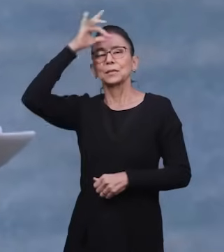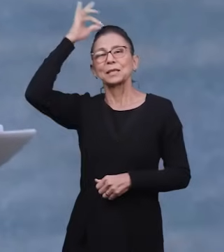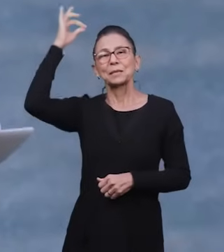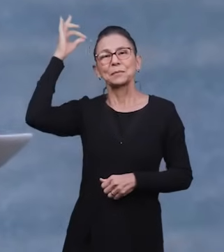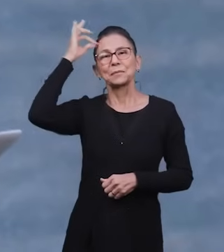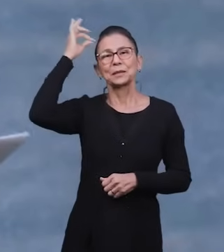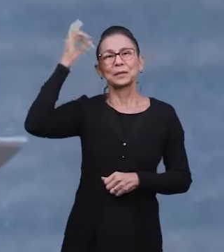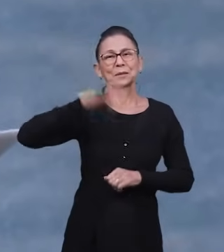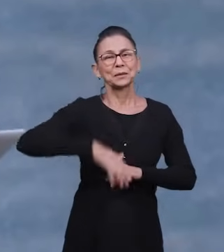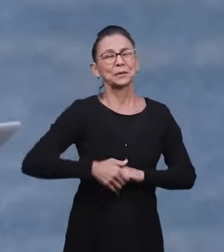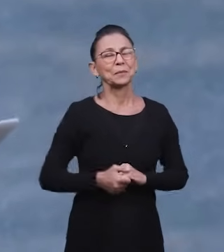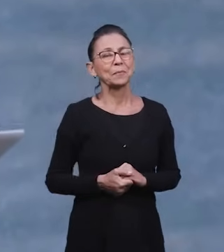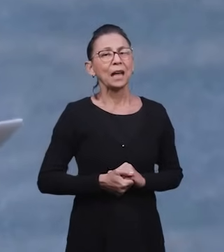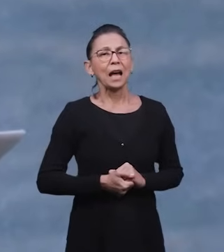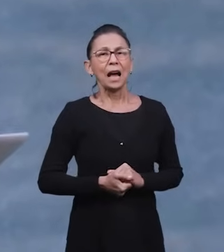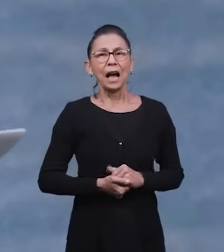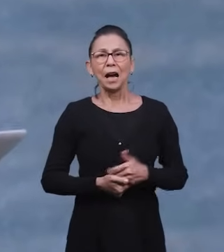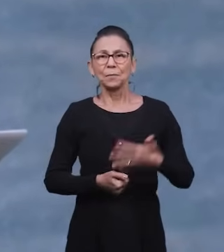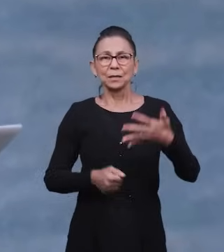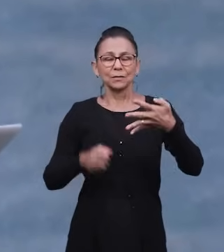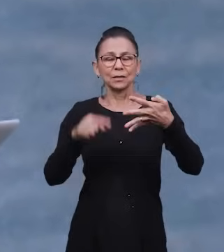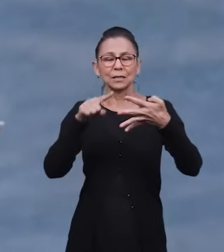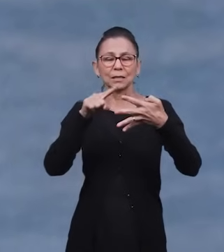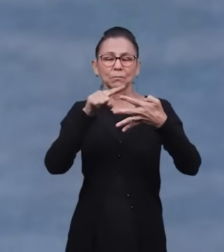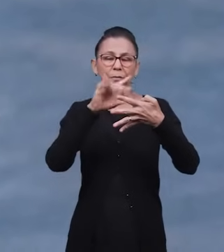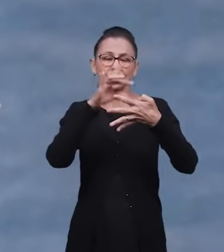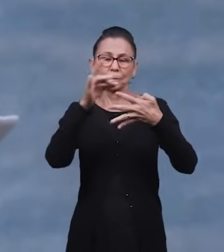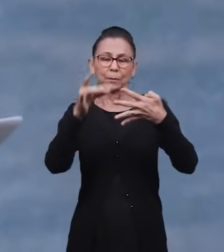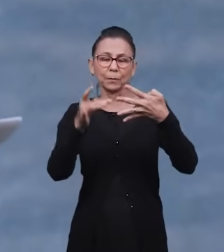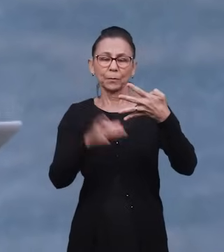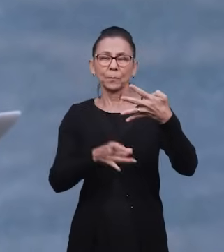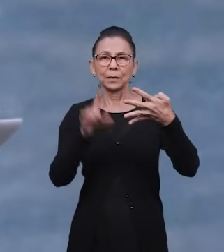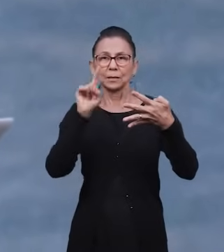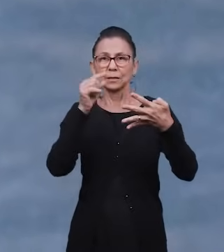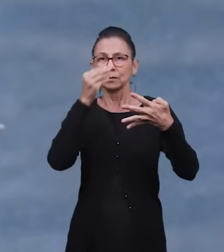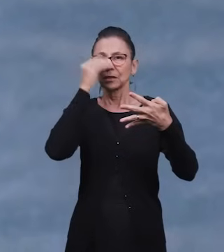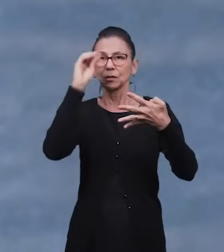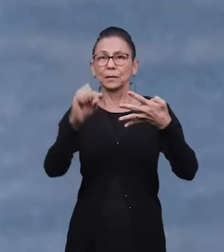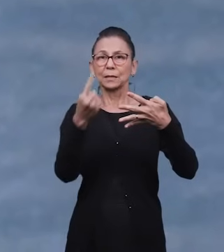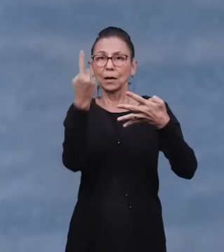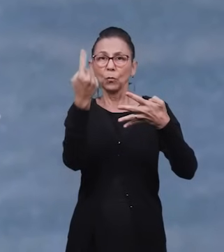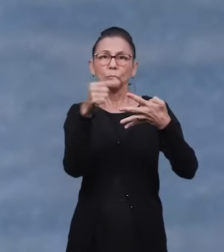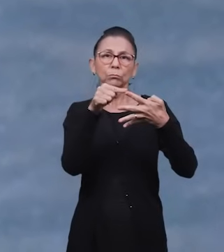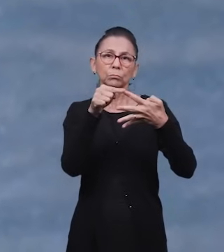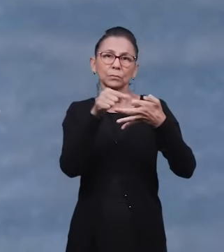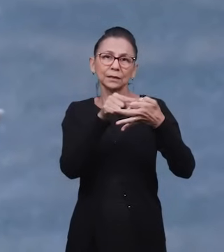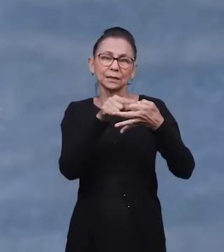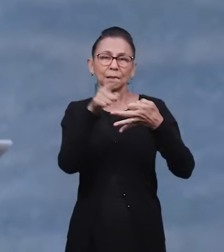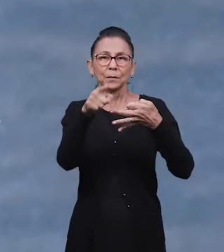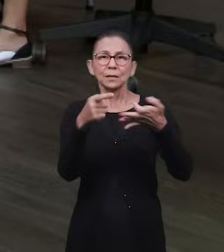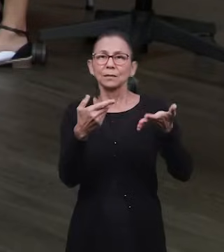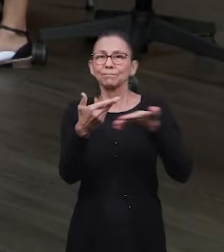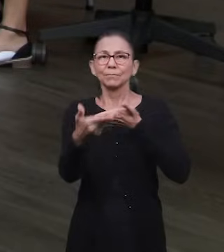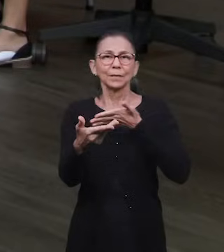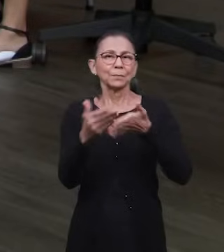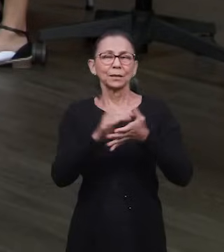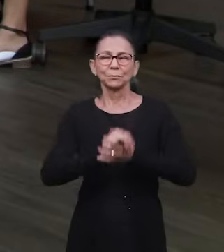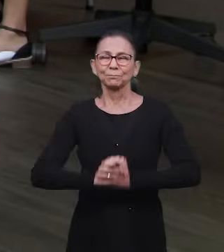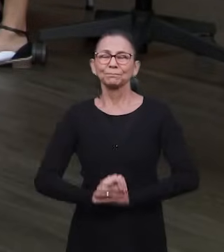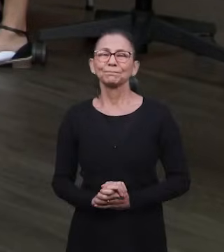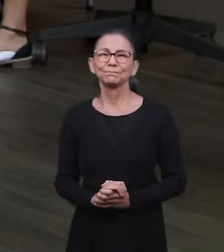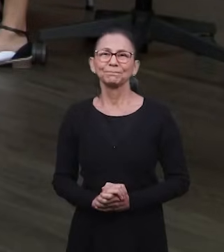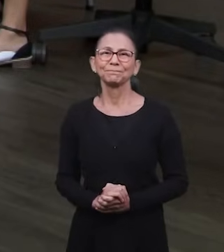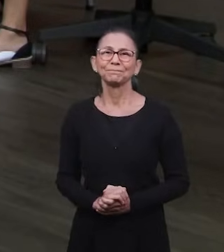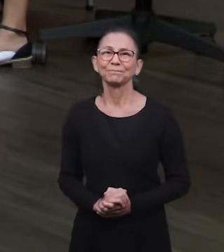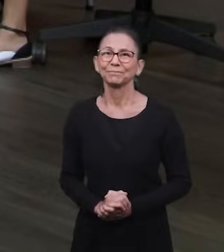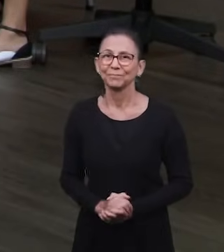diploma dele de apóstata. Tá bom? Espero que eu tenha respondido. Um grande abraço para você. Amém, glória a